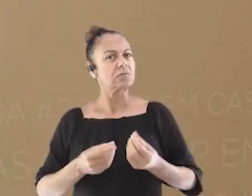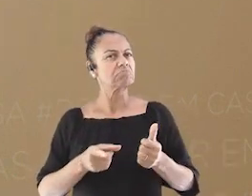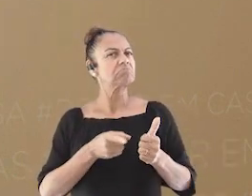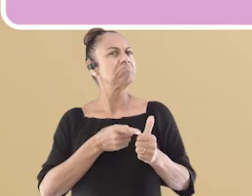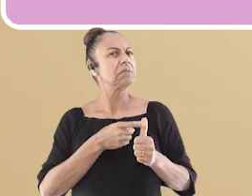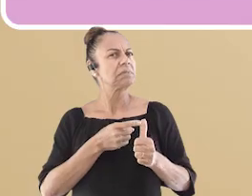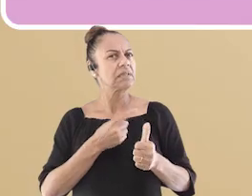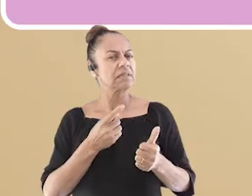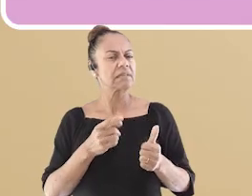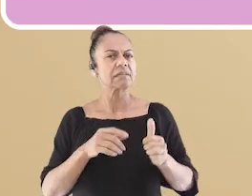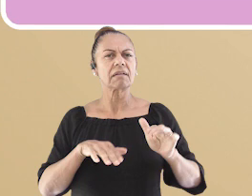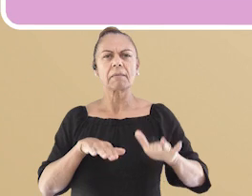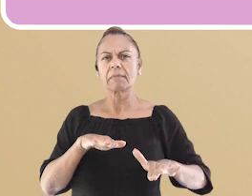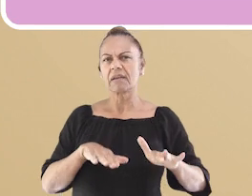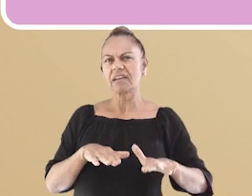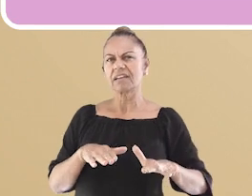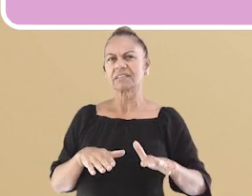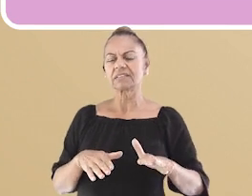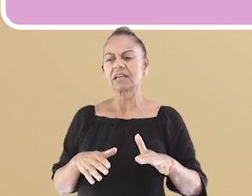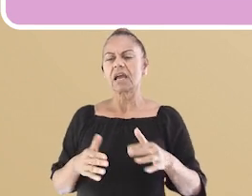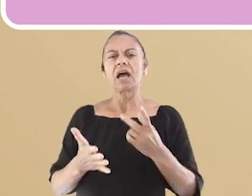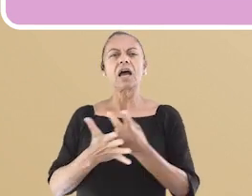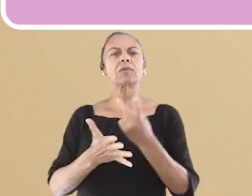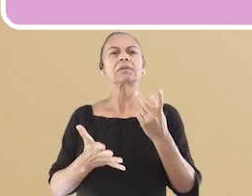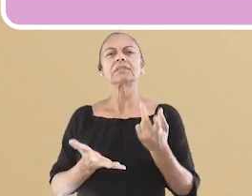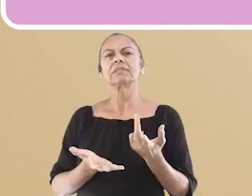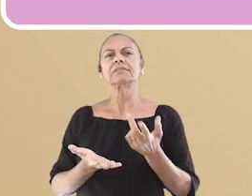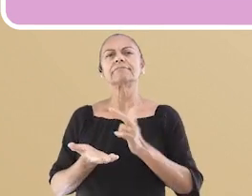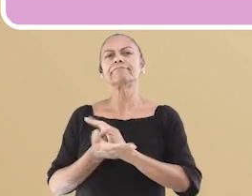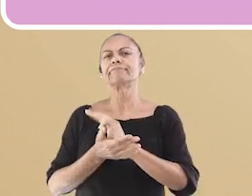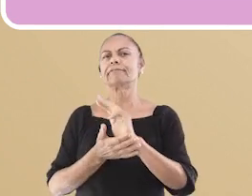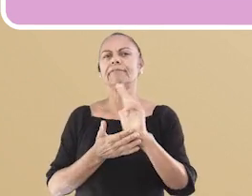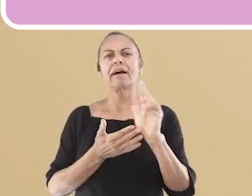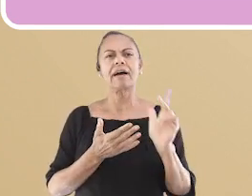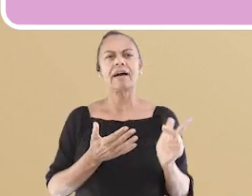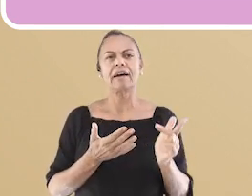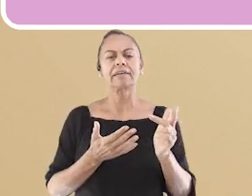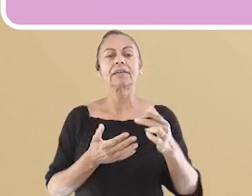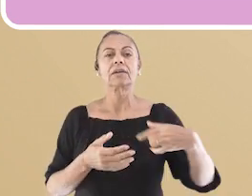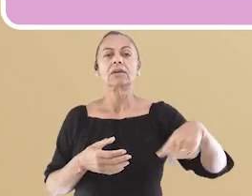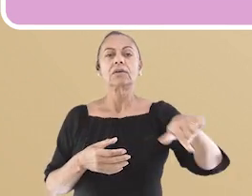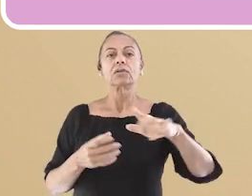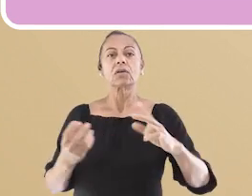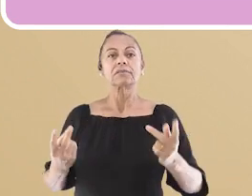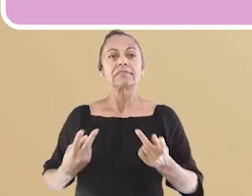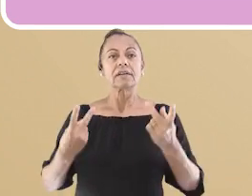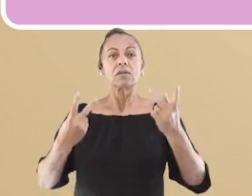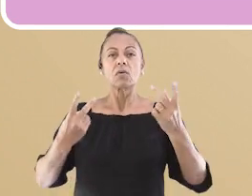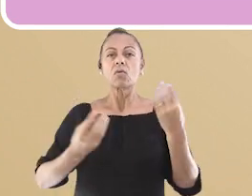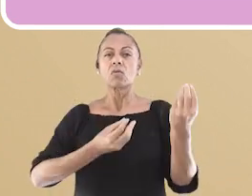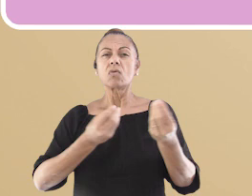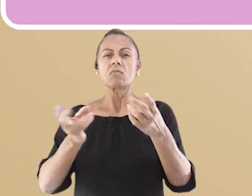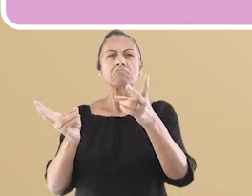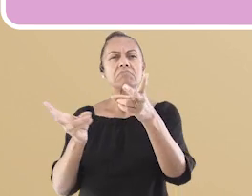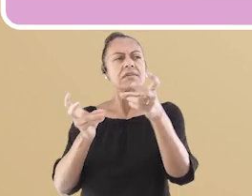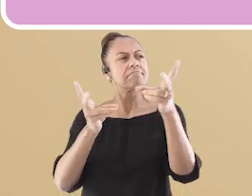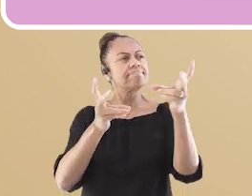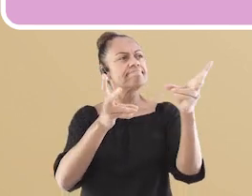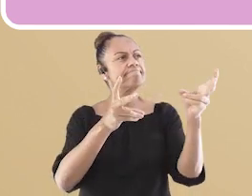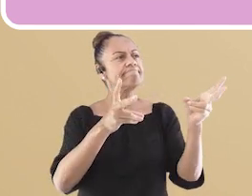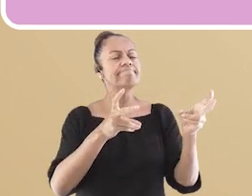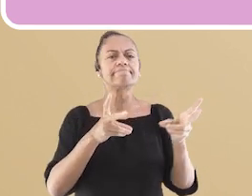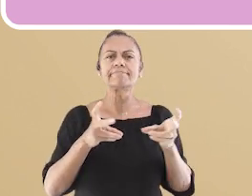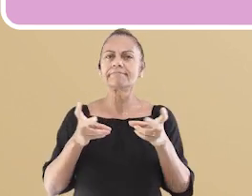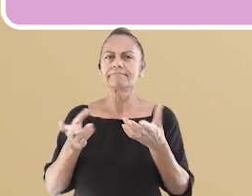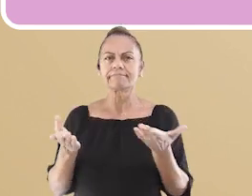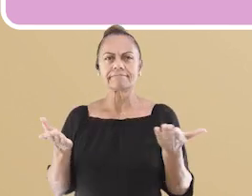atitudes. Primeiro, nossas atitudes diante de situações diversas em relação com nossos valores e